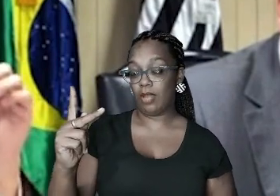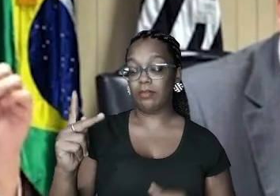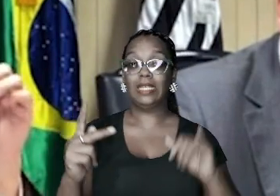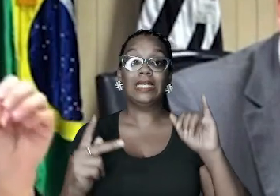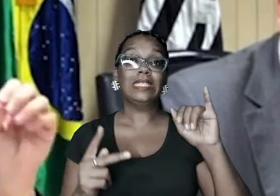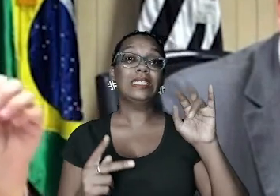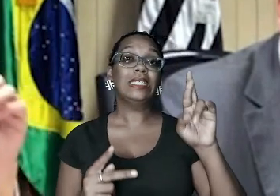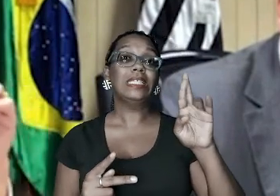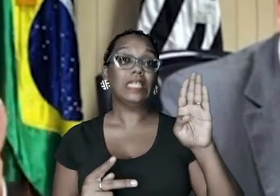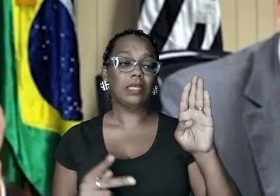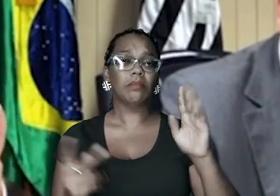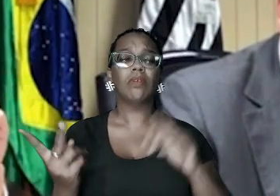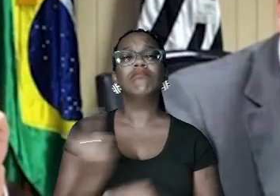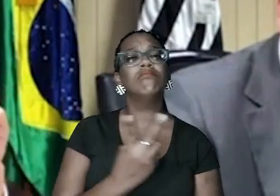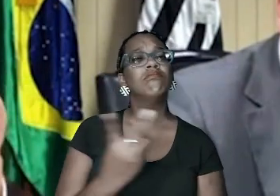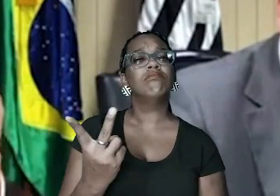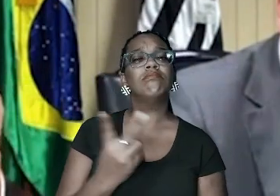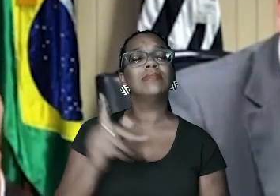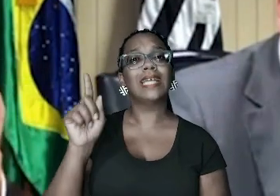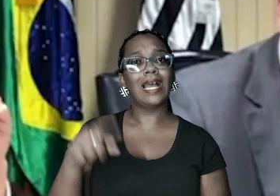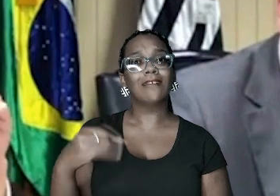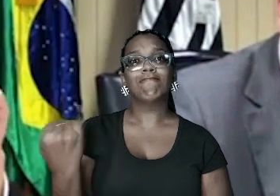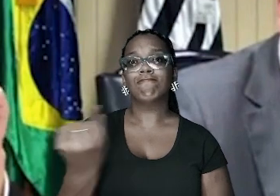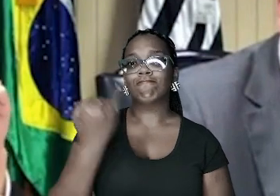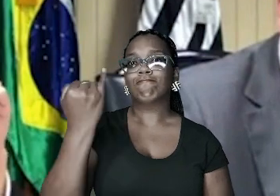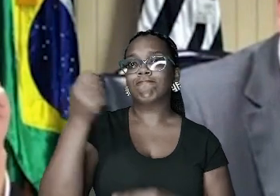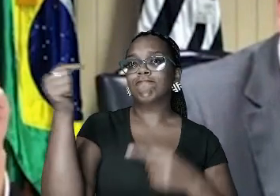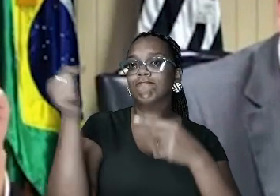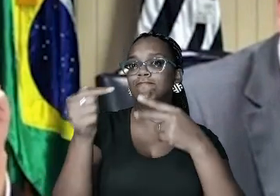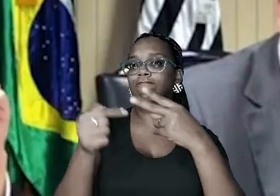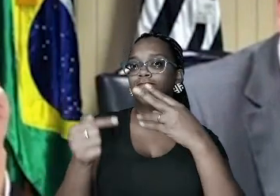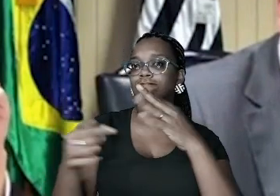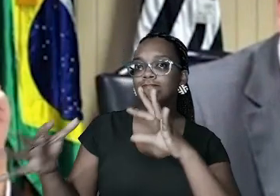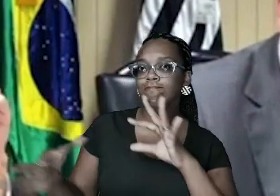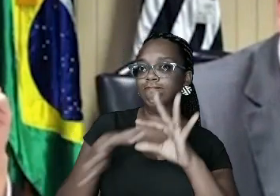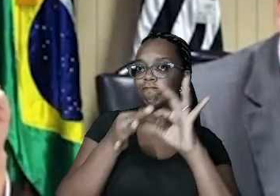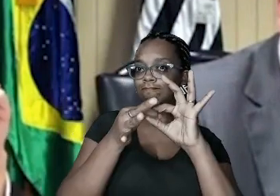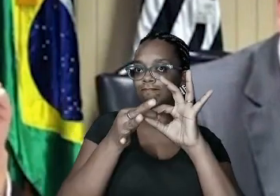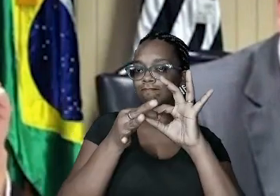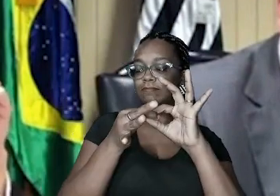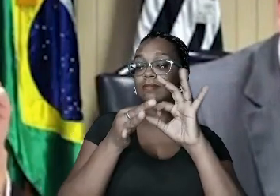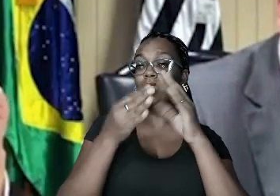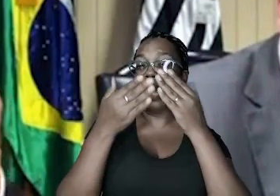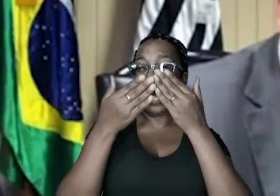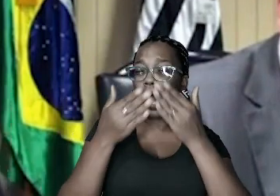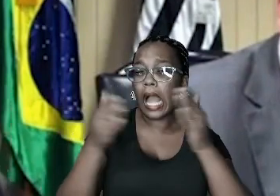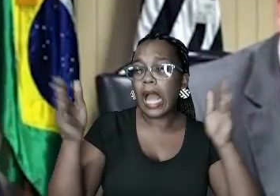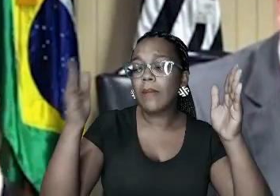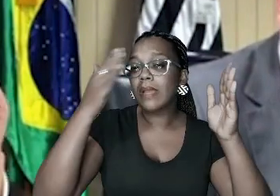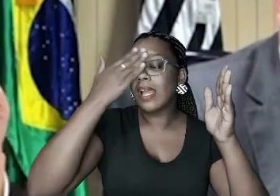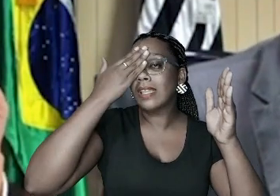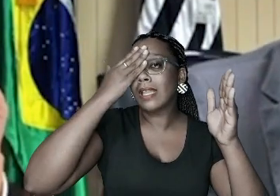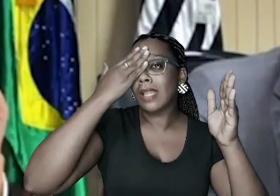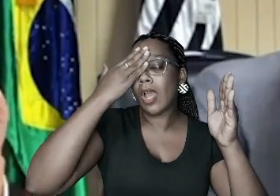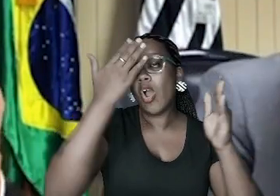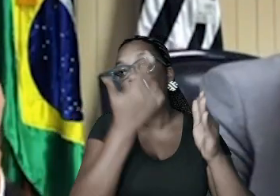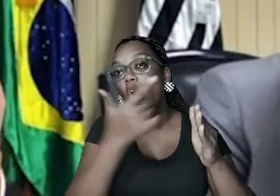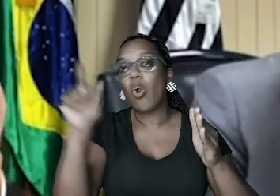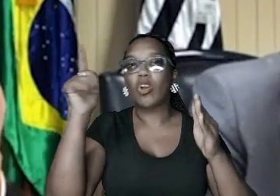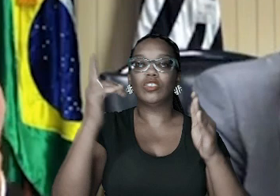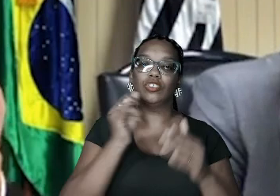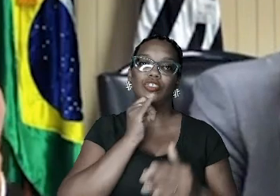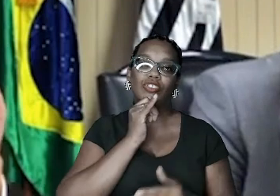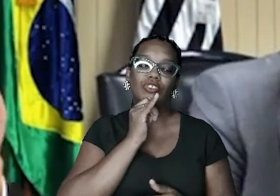caso do gamestop e do irme traz algumas importantes alguns importantes Ganchos